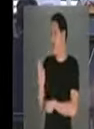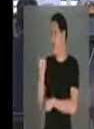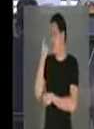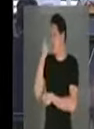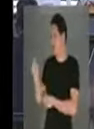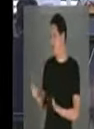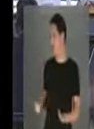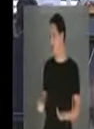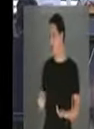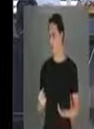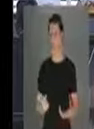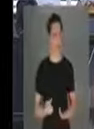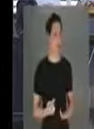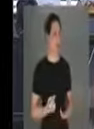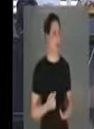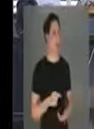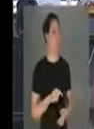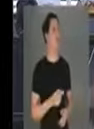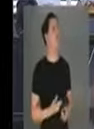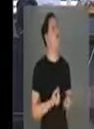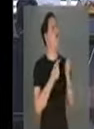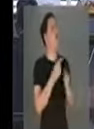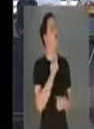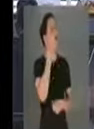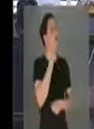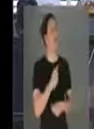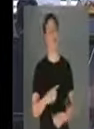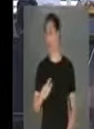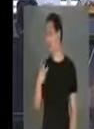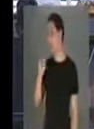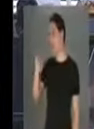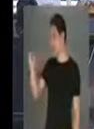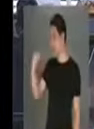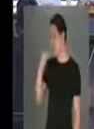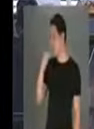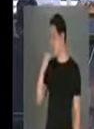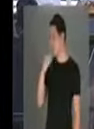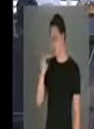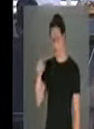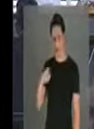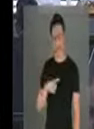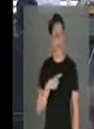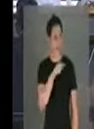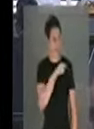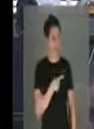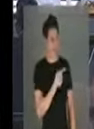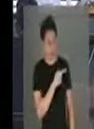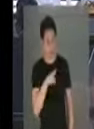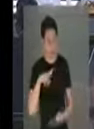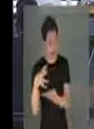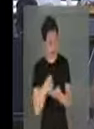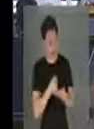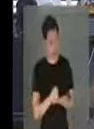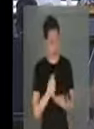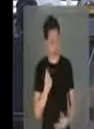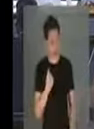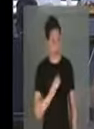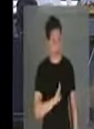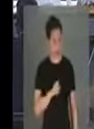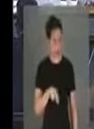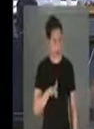fatura quanto num dia? 30 milhões. Por dia? É. Aí vai buscar dinheiro no BNDES subsidiado pelo povo brasileiro. Não é, não